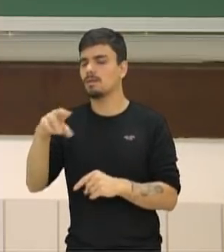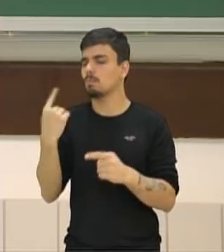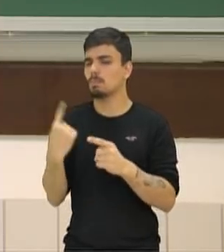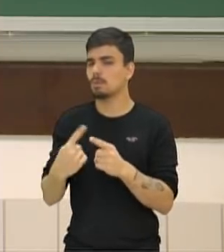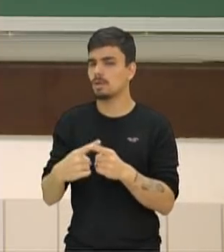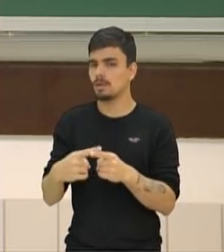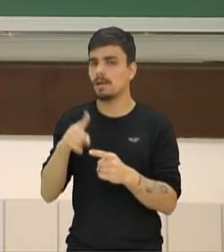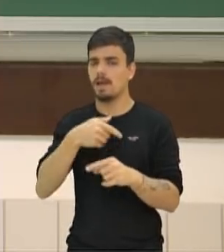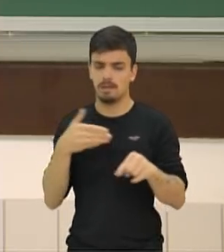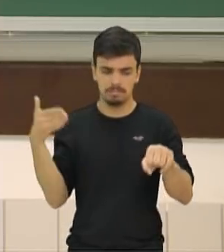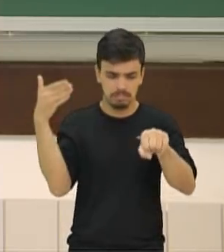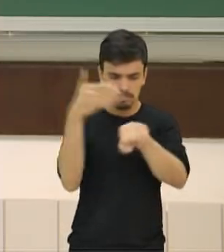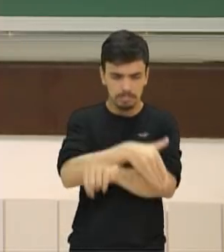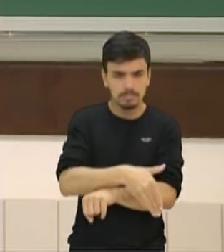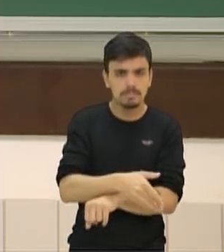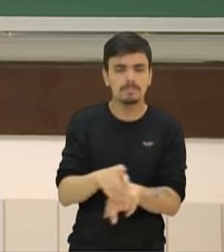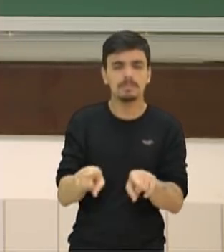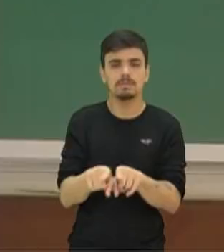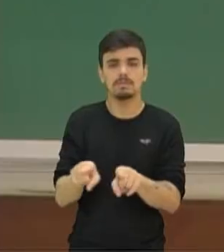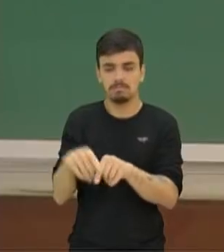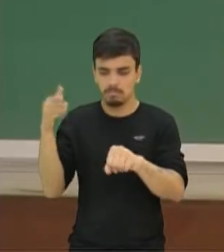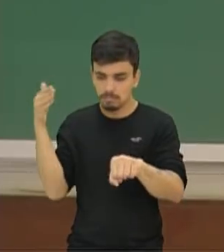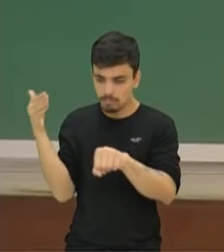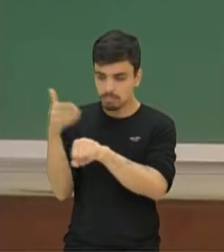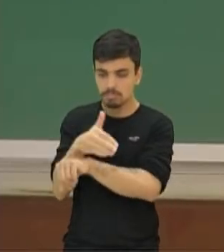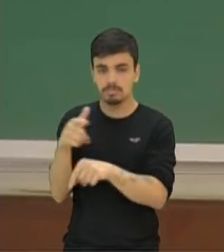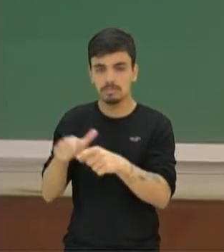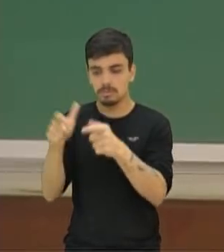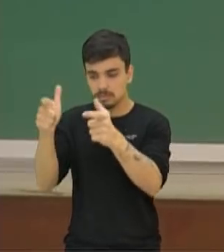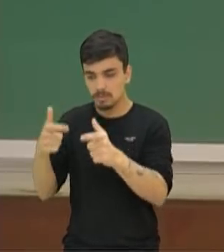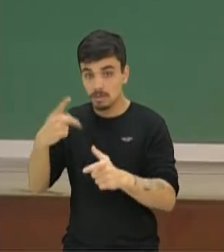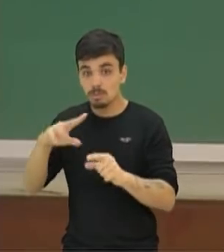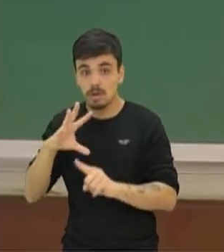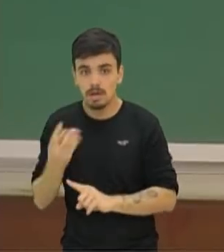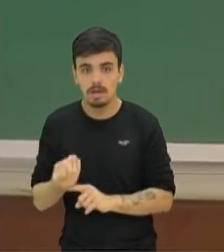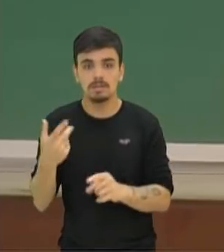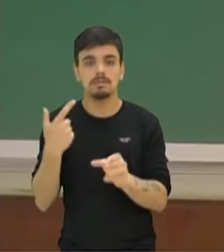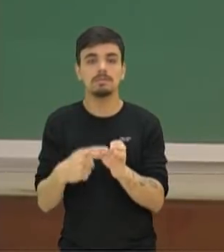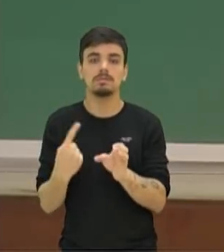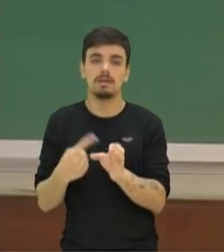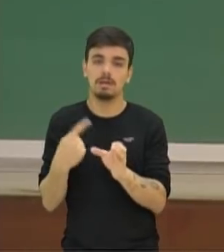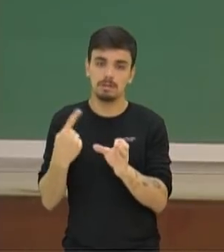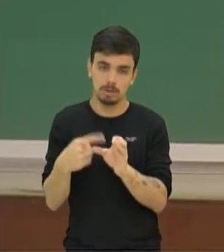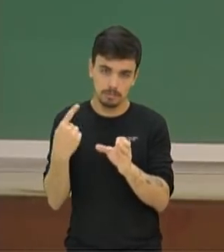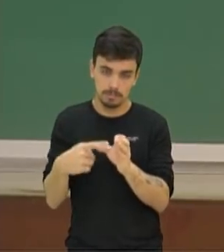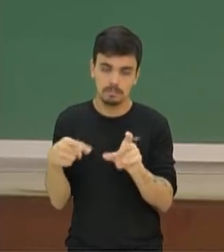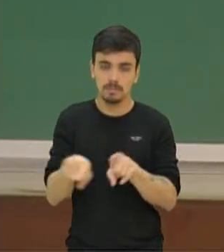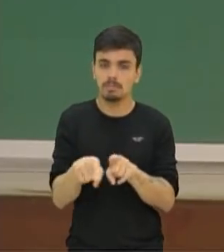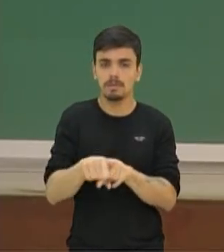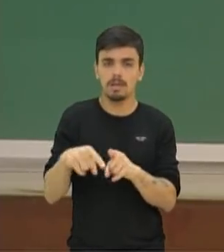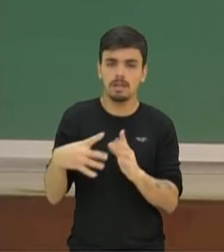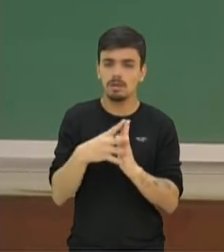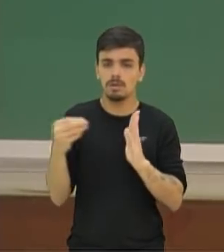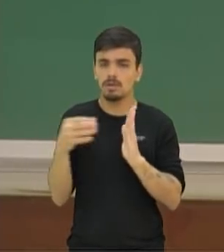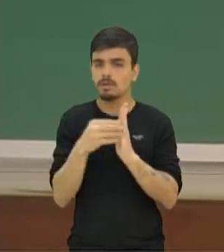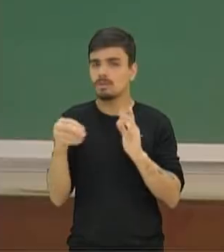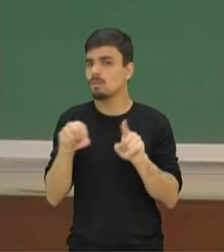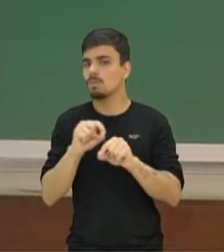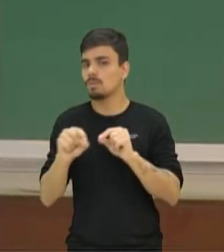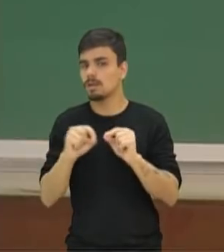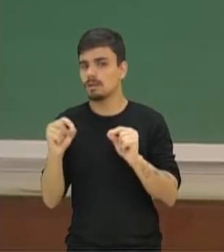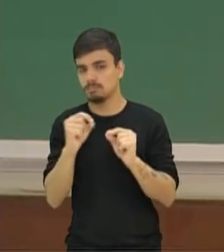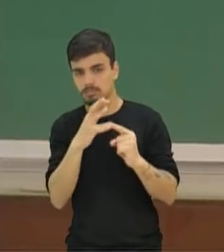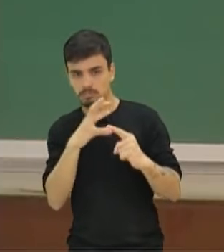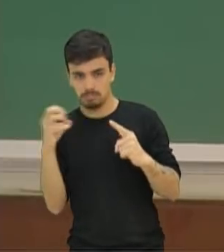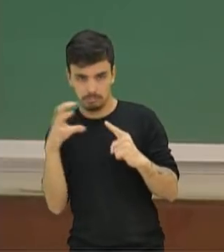quê? Invasor, né? Porque ele invadia com a sua arte as cidades, mas também porque ele se inspirou no jogo, né, de